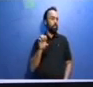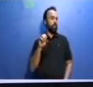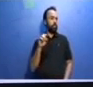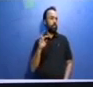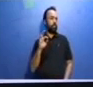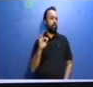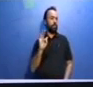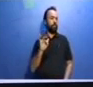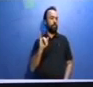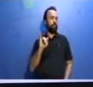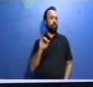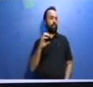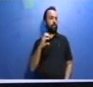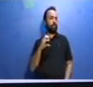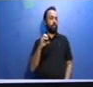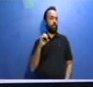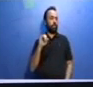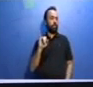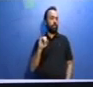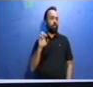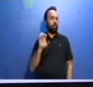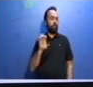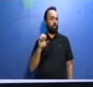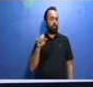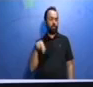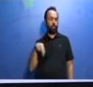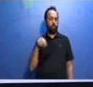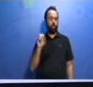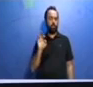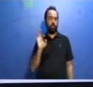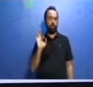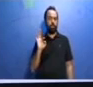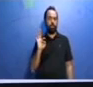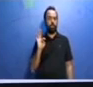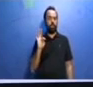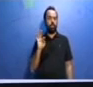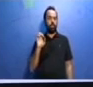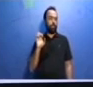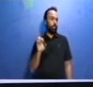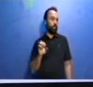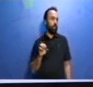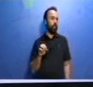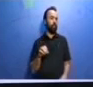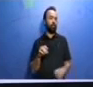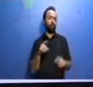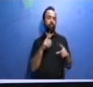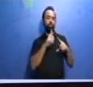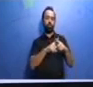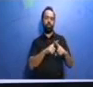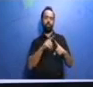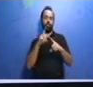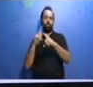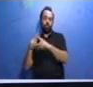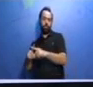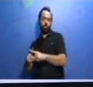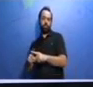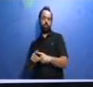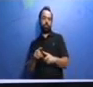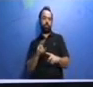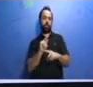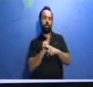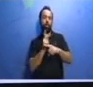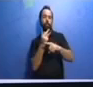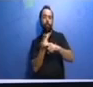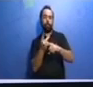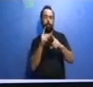a fórmula. Então, ele vai multiplicar o H, que contém 2, então ficaria 2 vezes 2, 4.